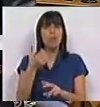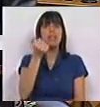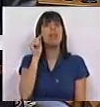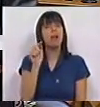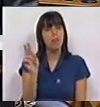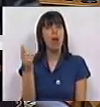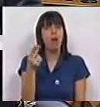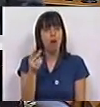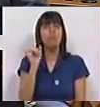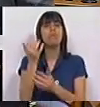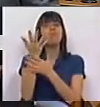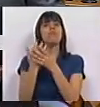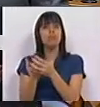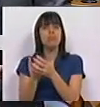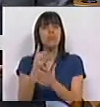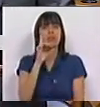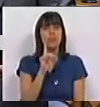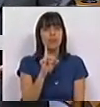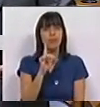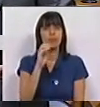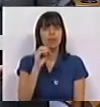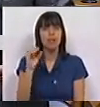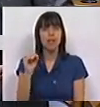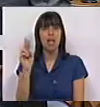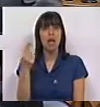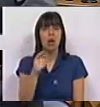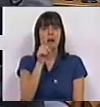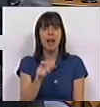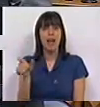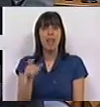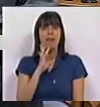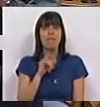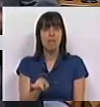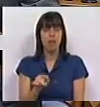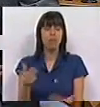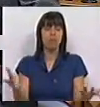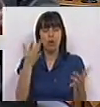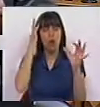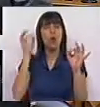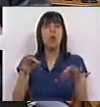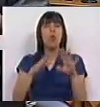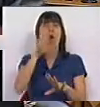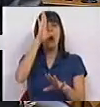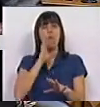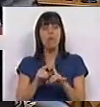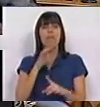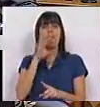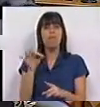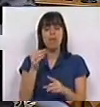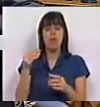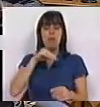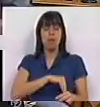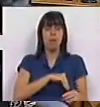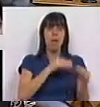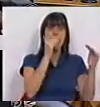mil euros, verá a sua coleta descer 600 euros por filho. Conclusão. Para o Governo, o filho de uma família de menores